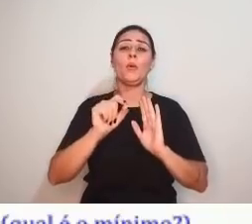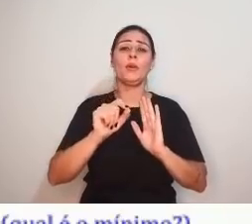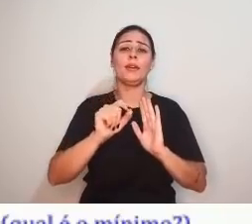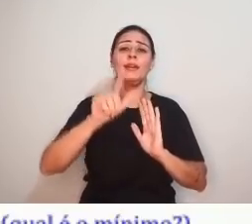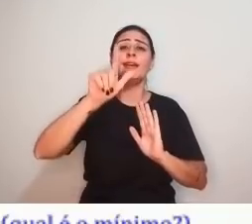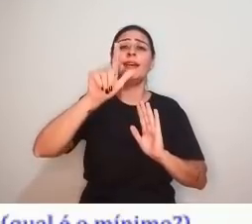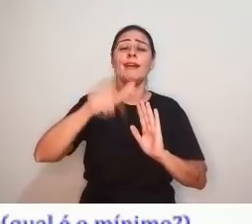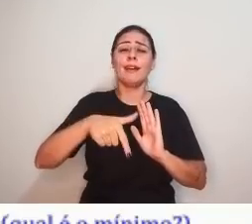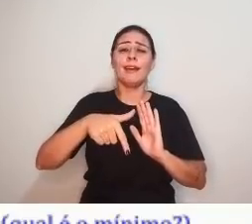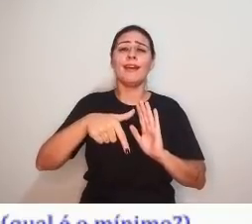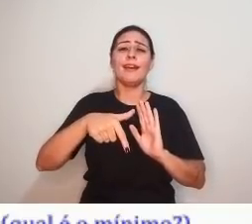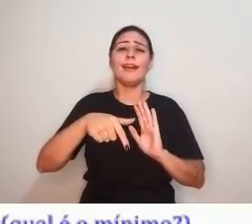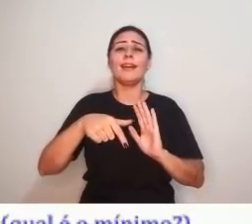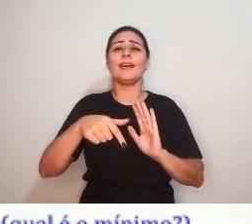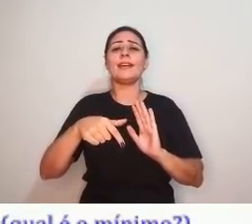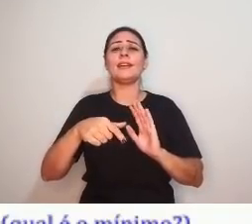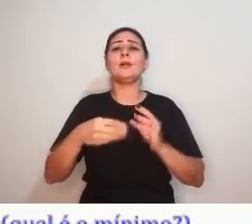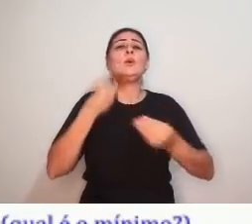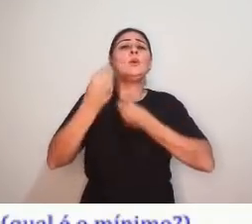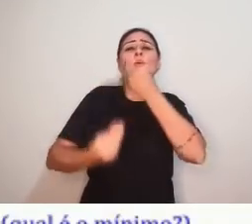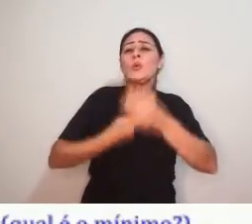papel de ser curador do